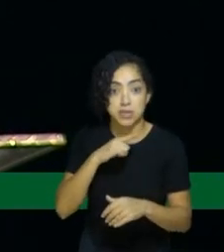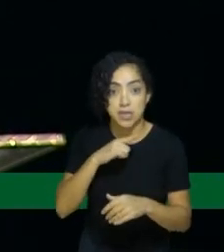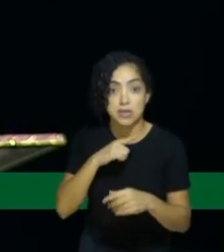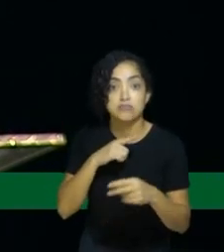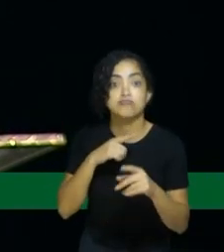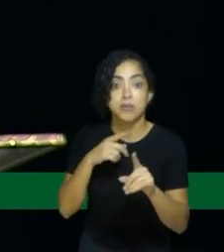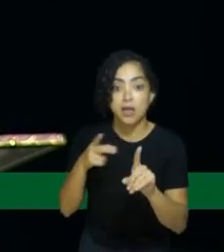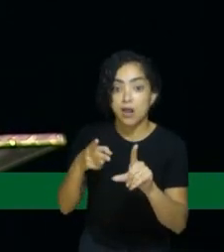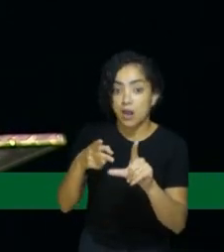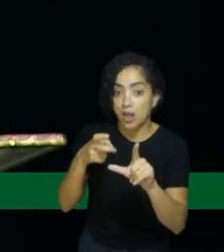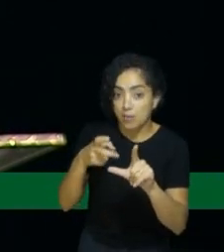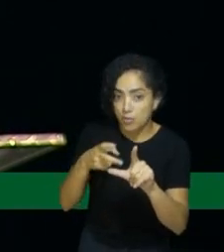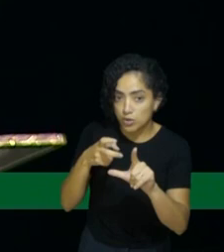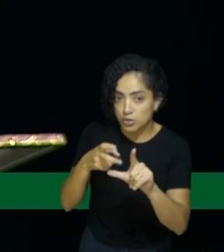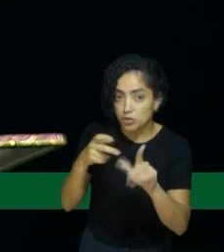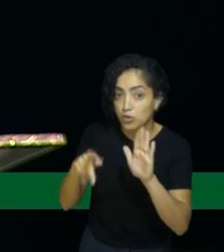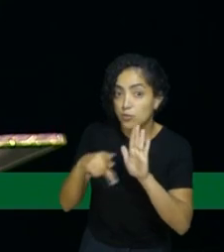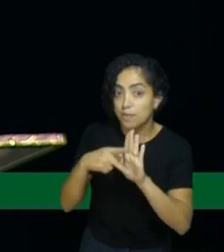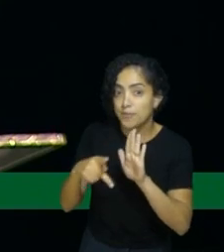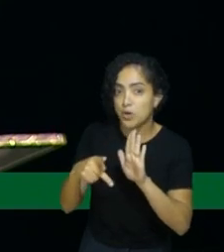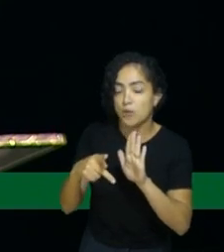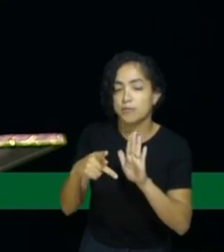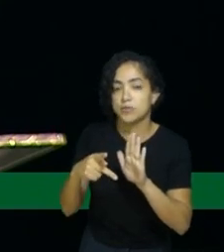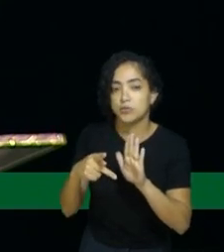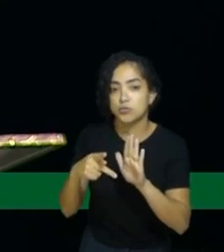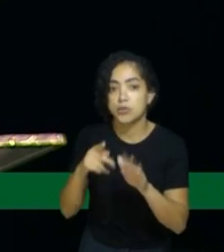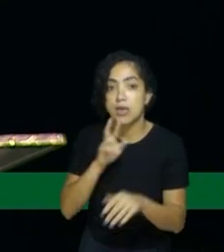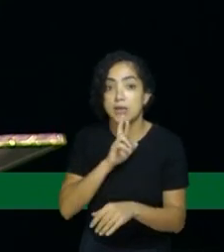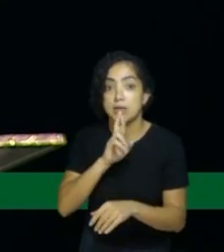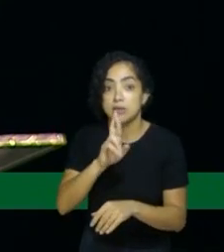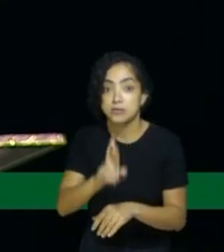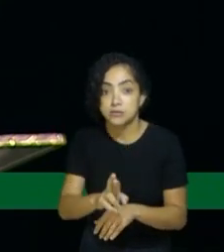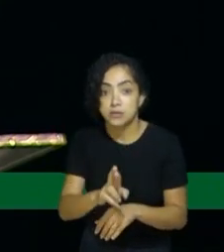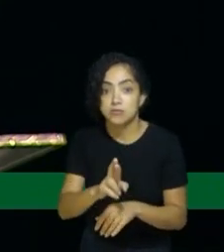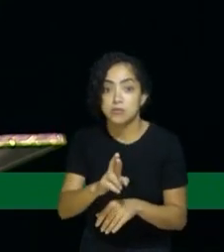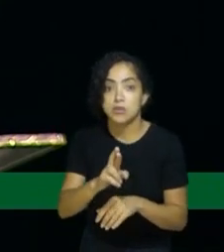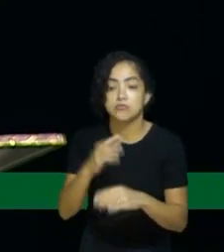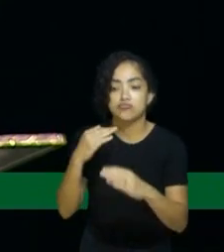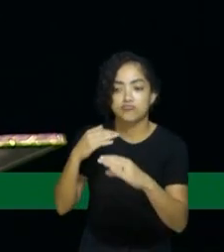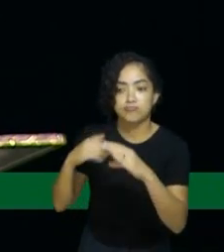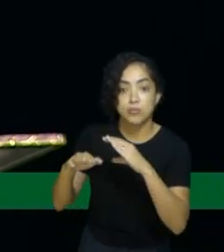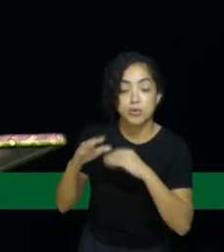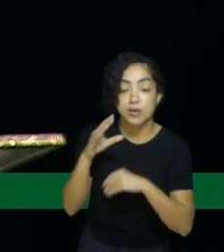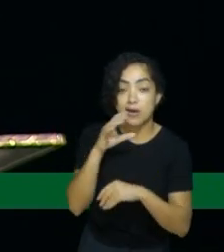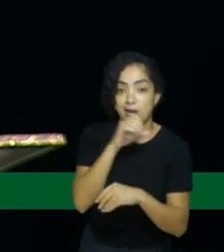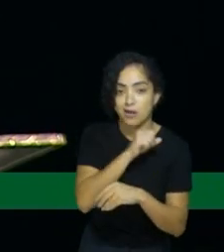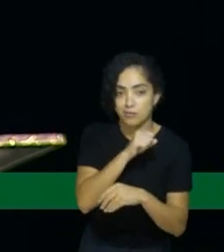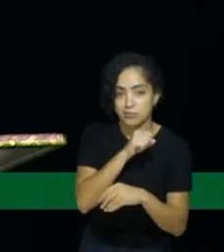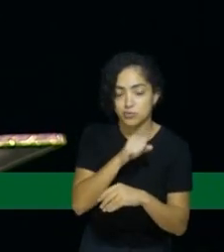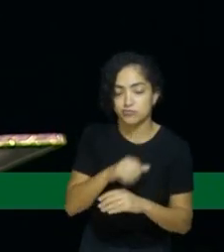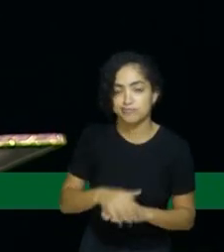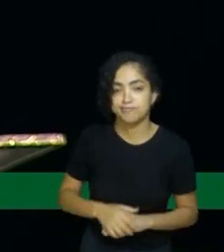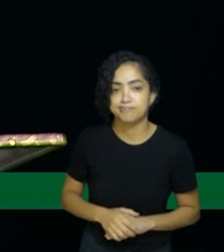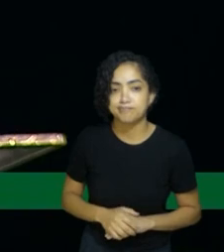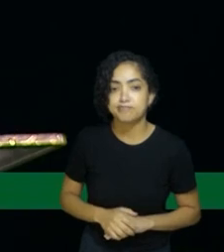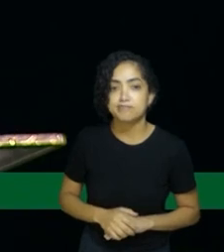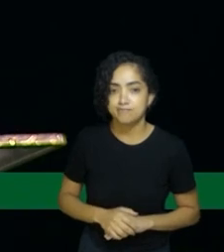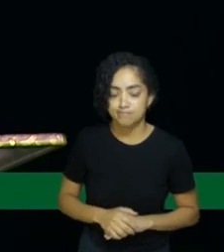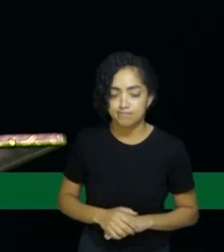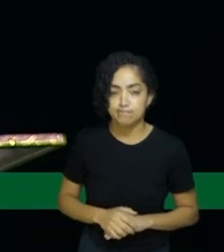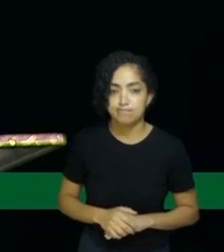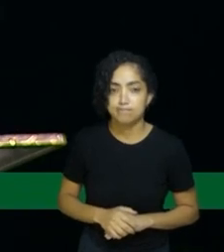próprio o que nos permite resultados muito e encaminhamentos muito rápidos na busca de